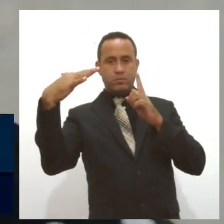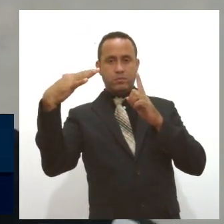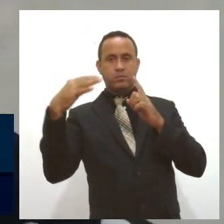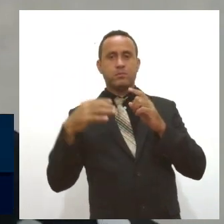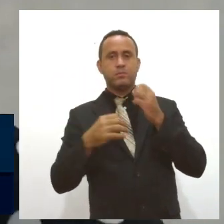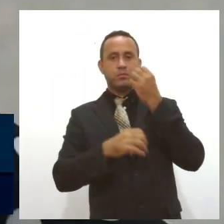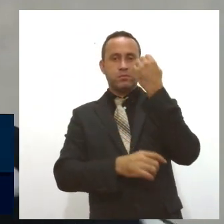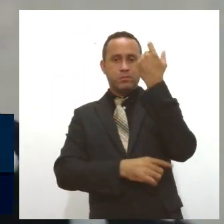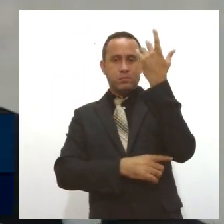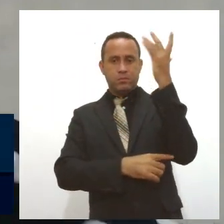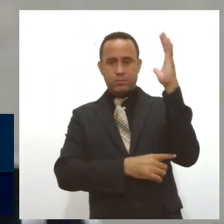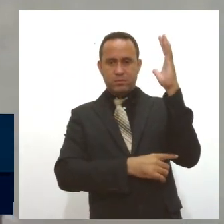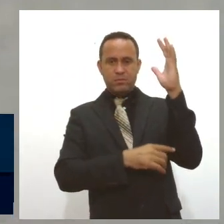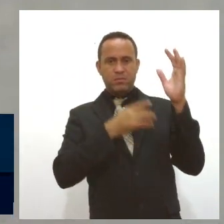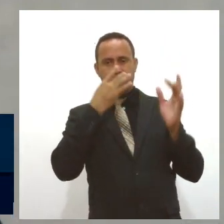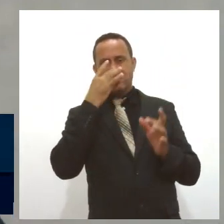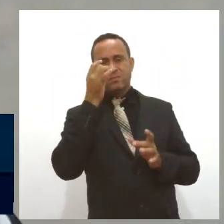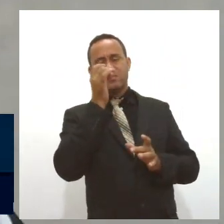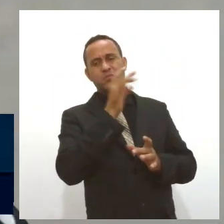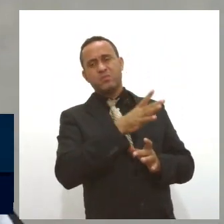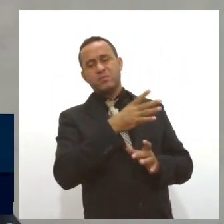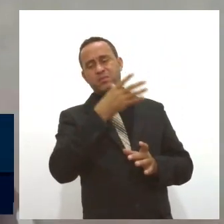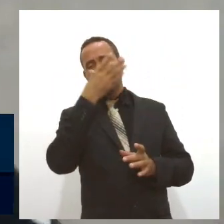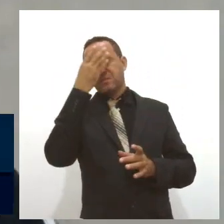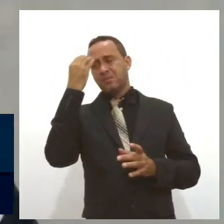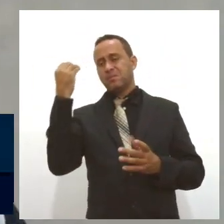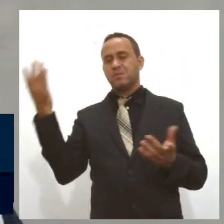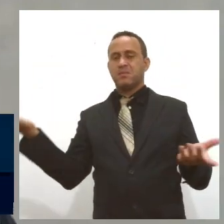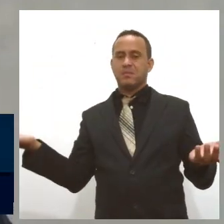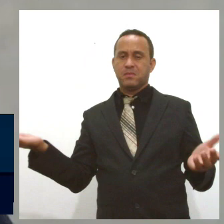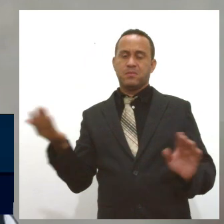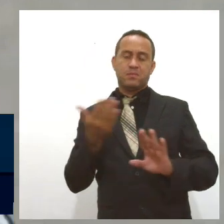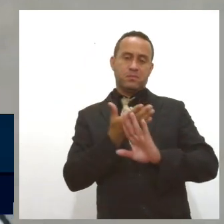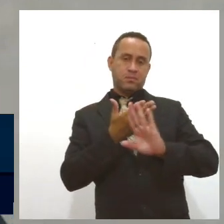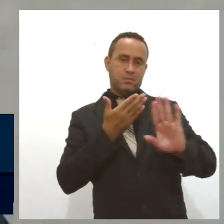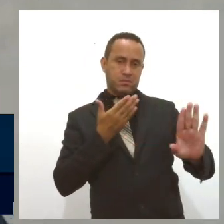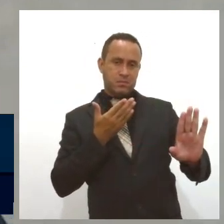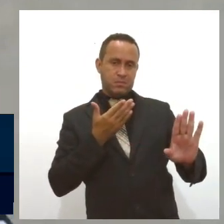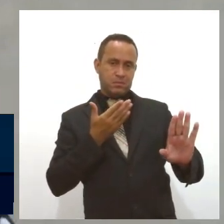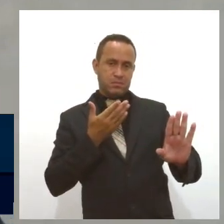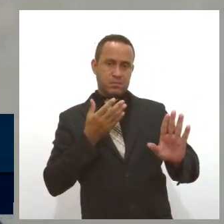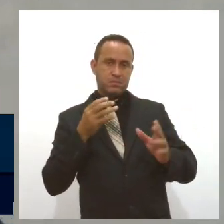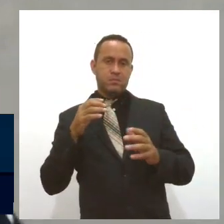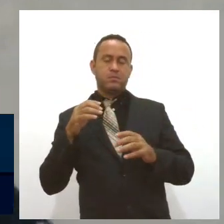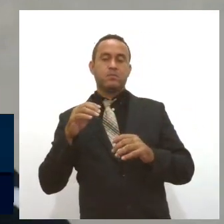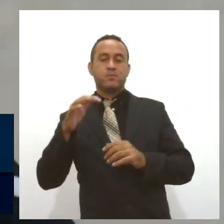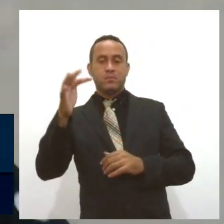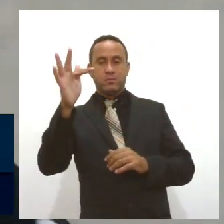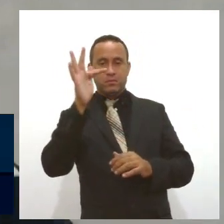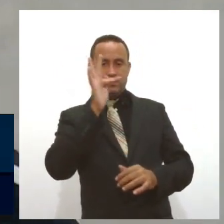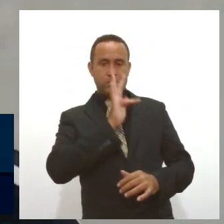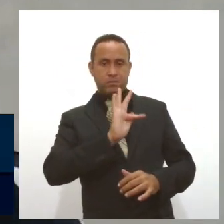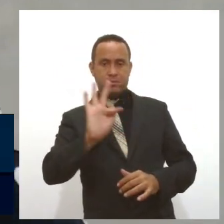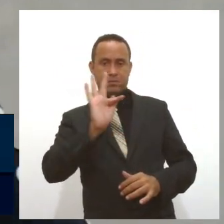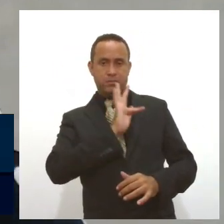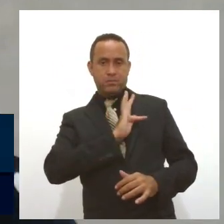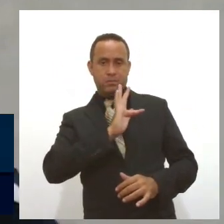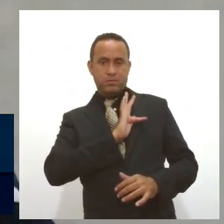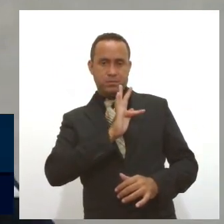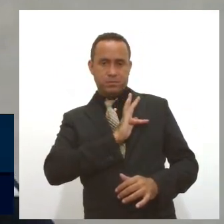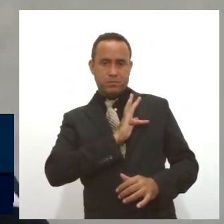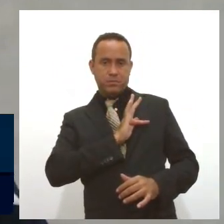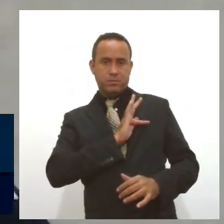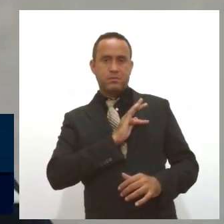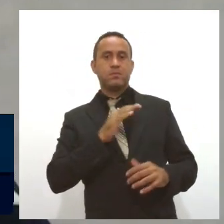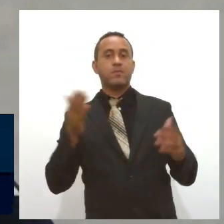muito largado, muito distanciado dos órgãos fiscalizadores, agora sim